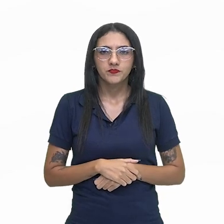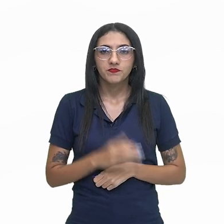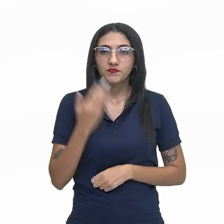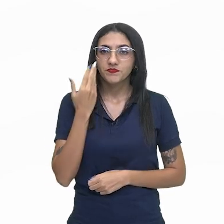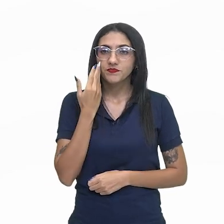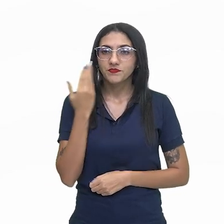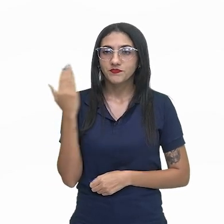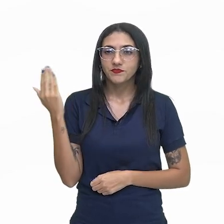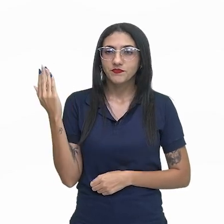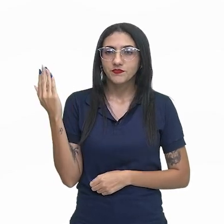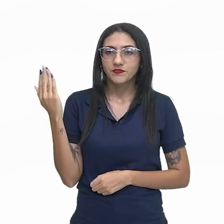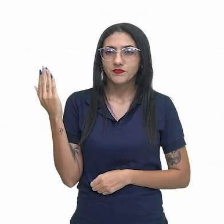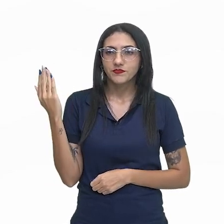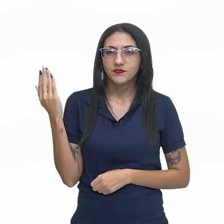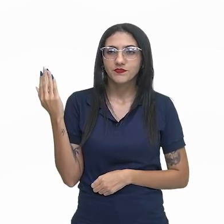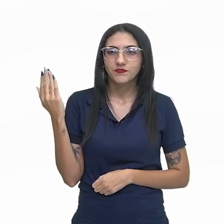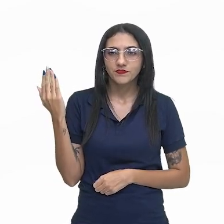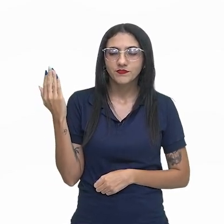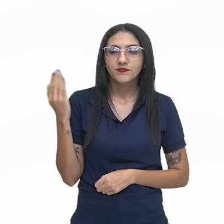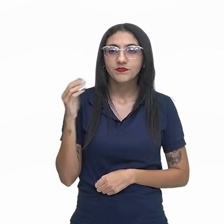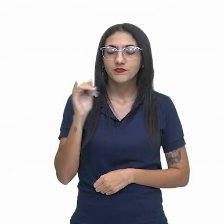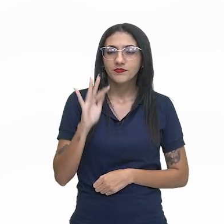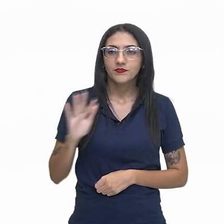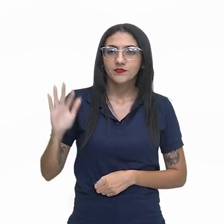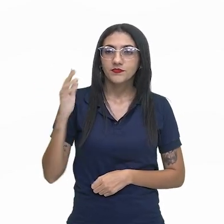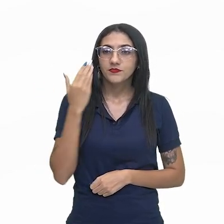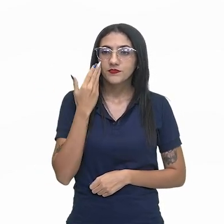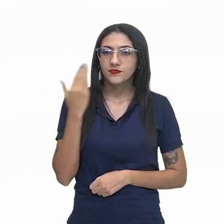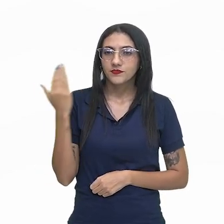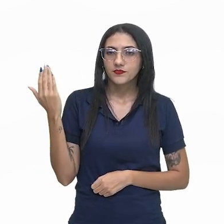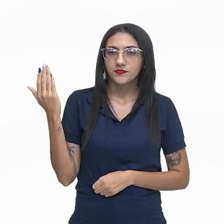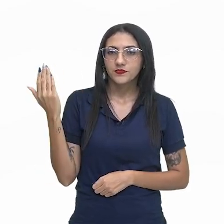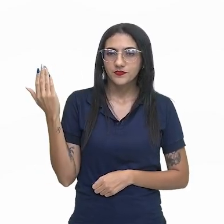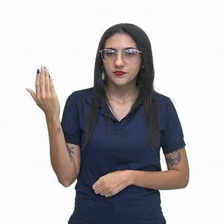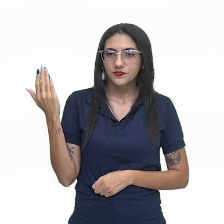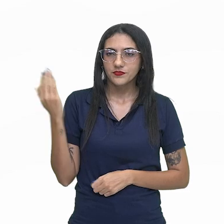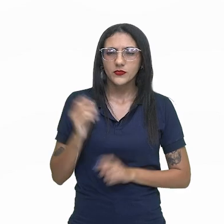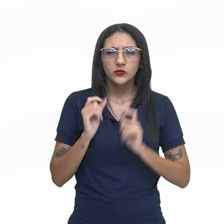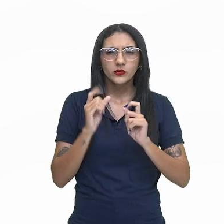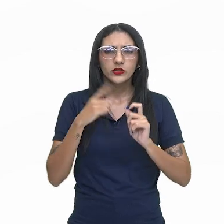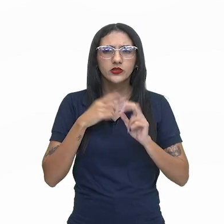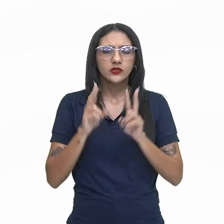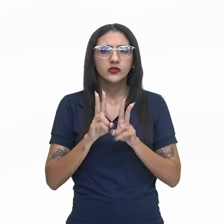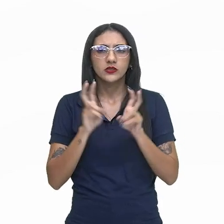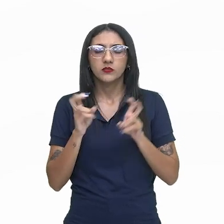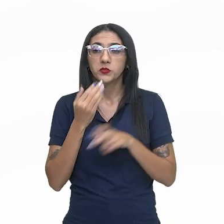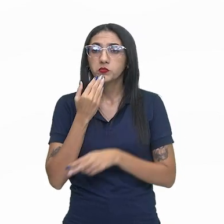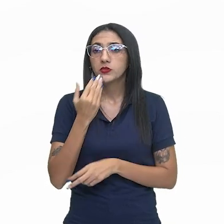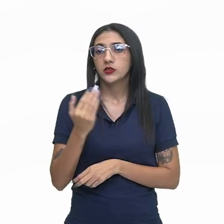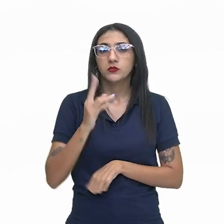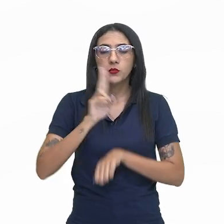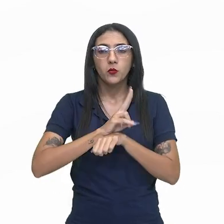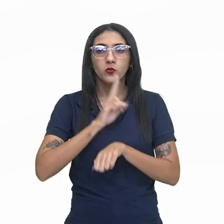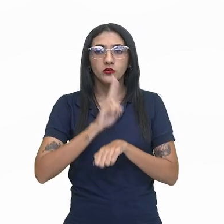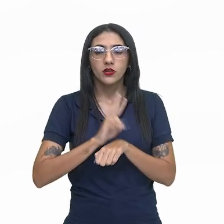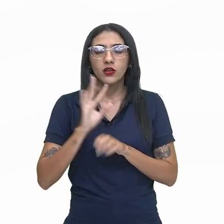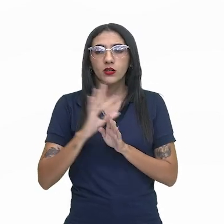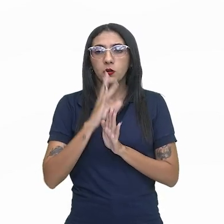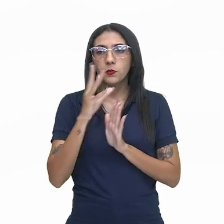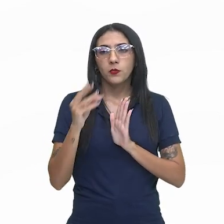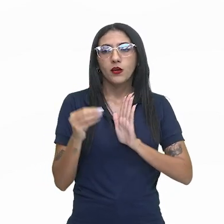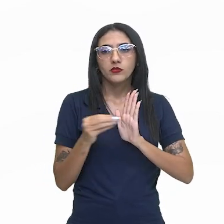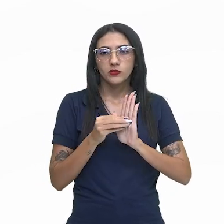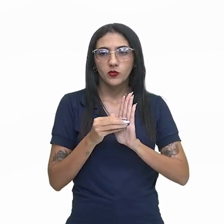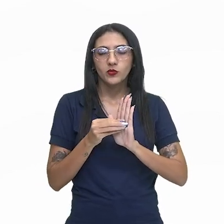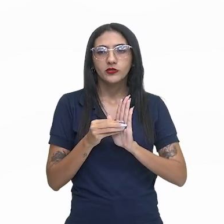imagem desse protesto que a gente pode observar, né, SOS Amazônia, por conta desses problemas que a gente, inclusive, comentou aí, as atividades